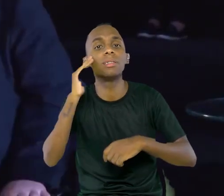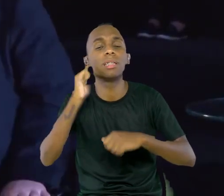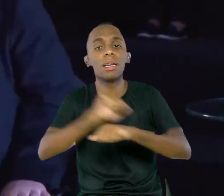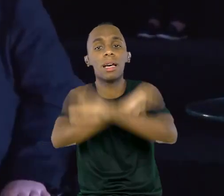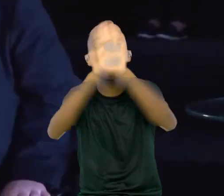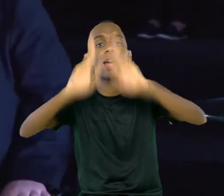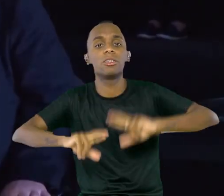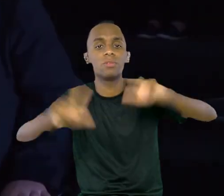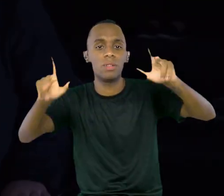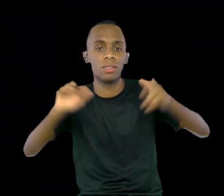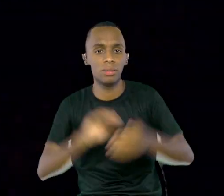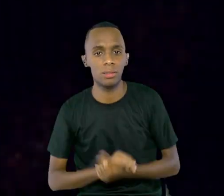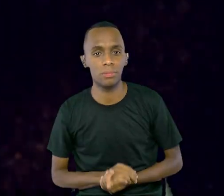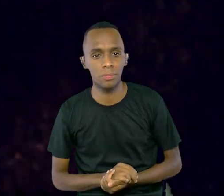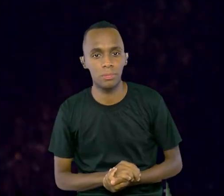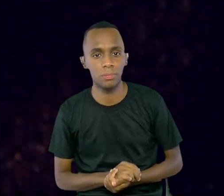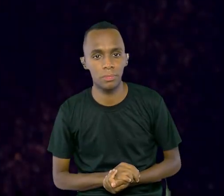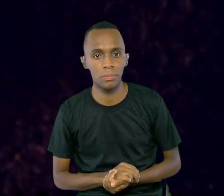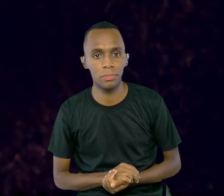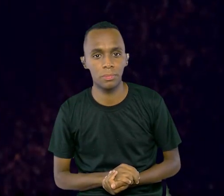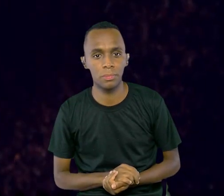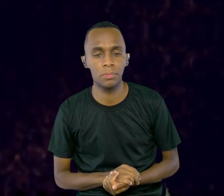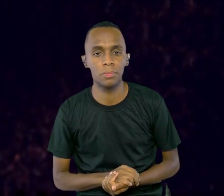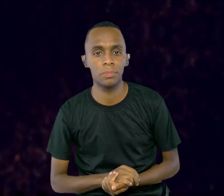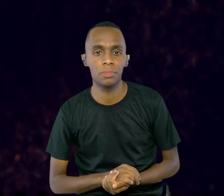permitiram entender a diferença.